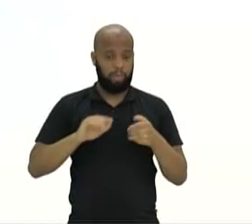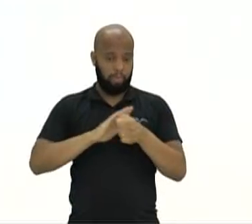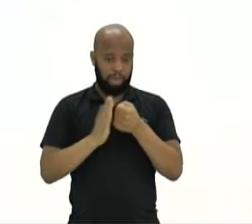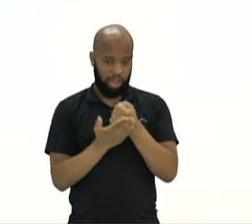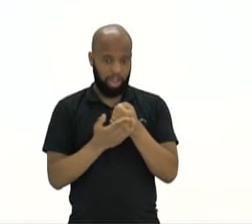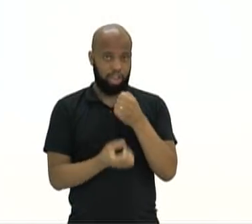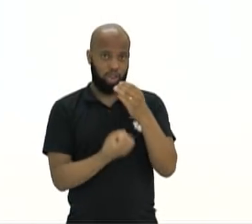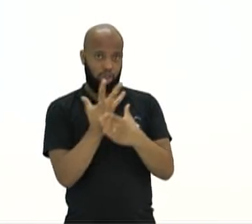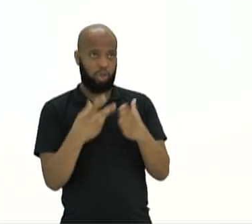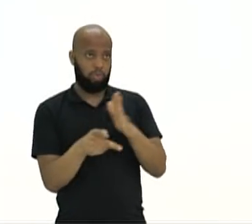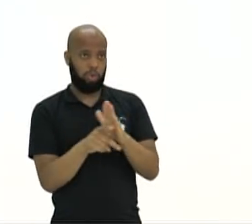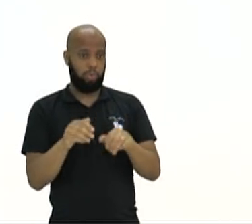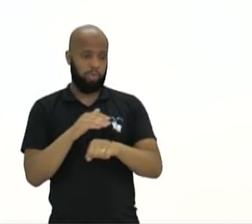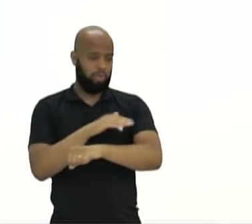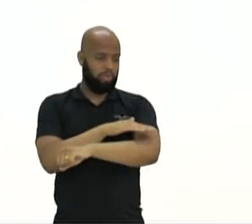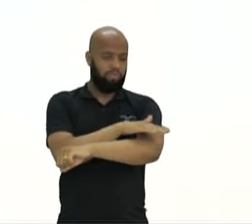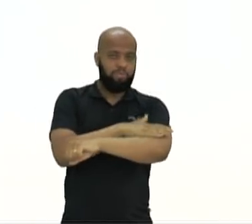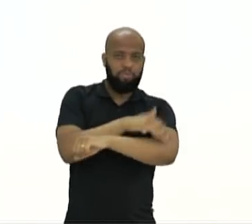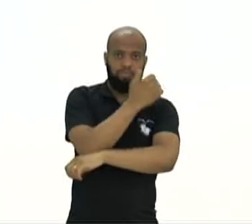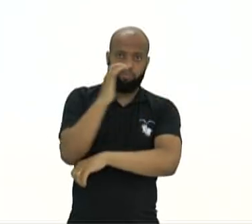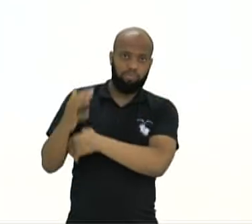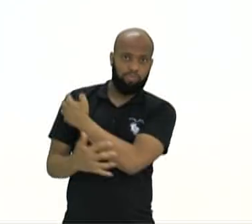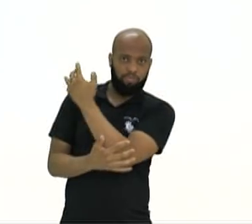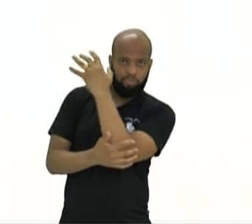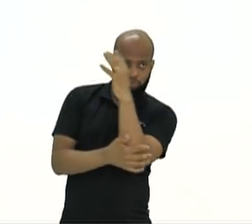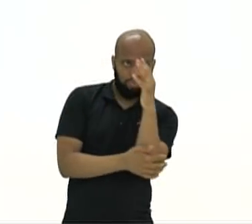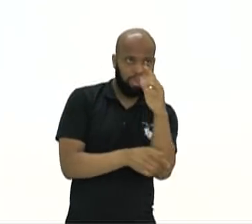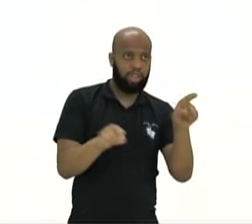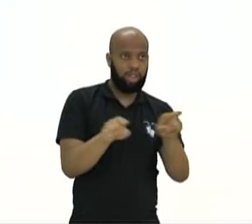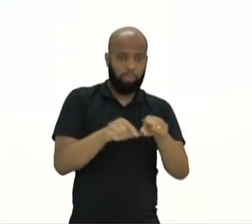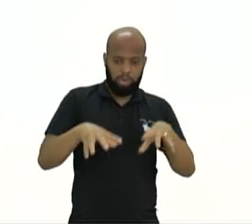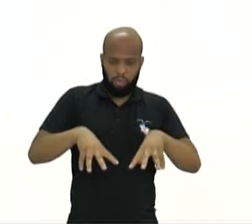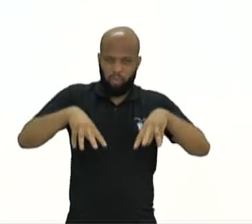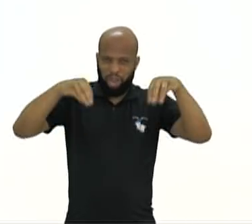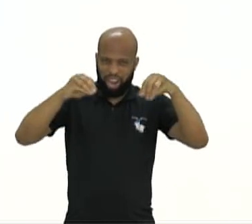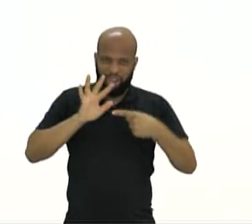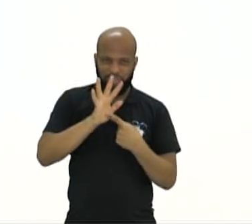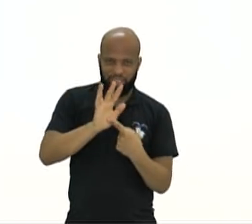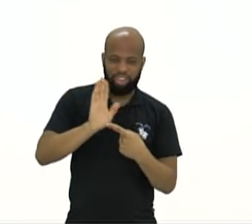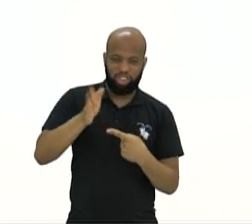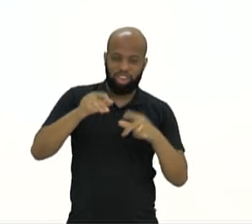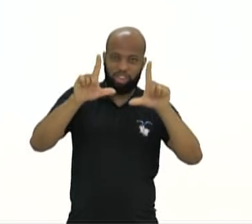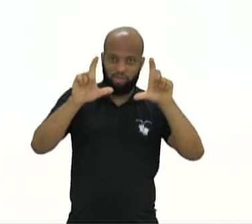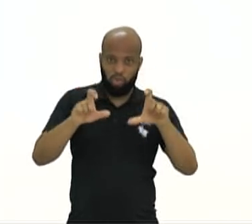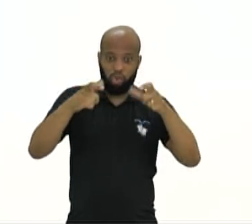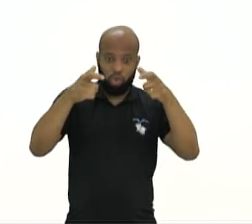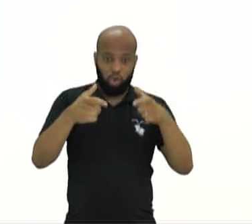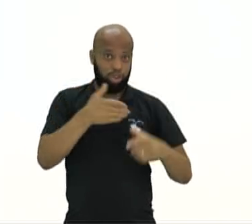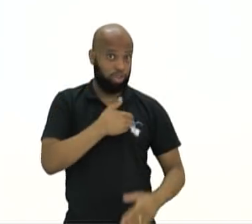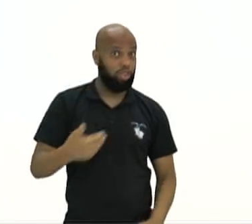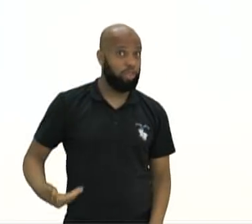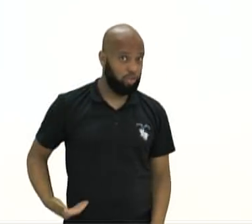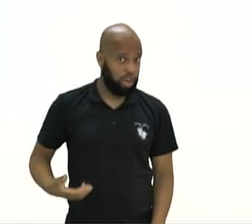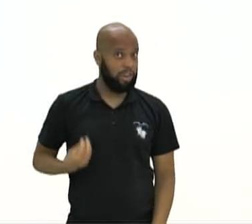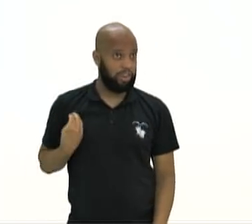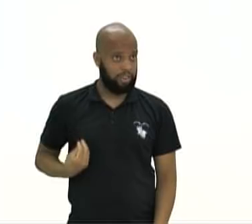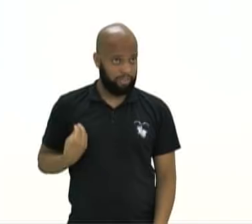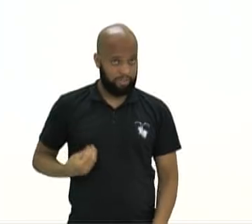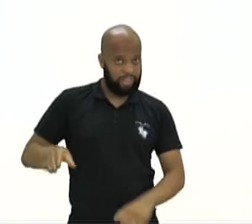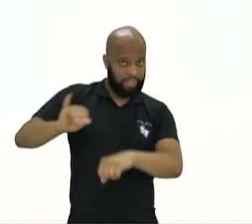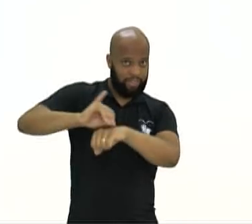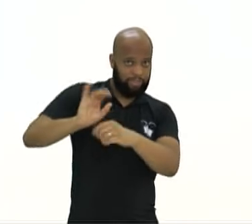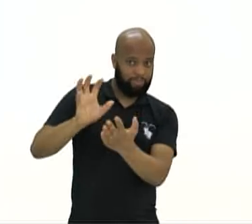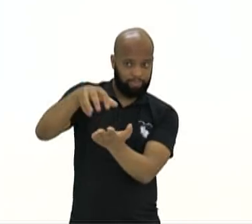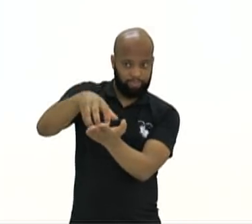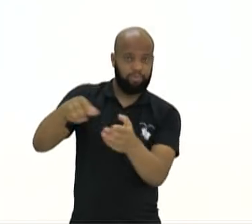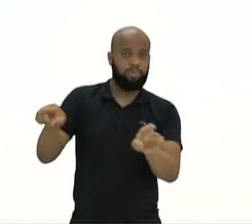criado um jardim botânico, um zoológico, construído o Palácio de Friburgo, que o professor Roberto já mostrou, era a residência do governo, então, né? Sede do governo holandês.